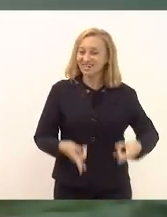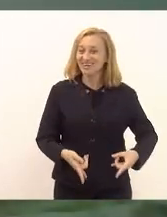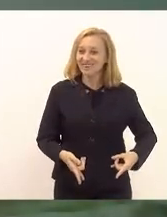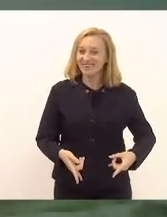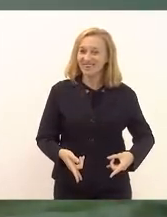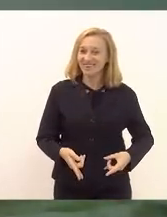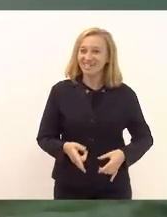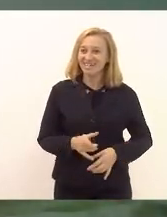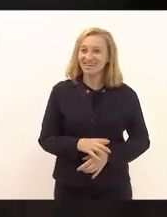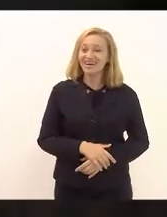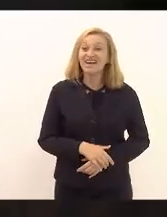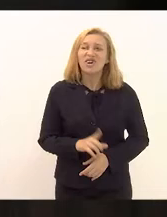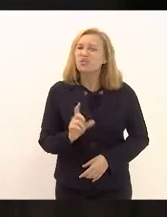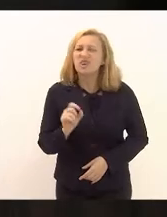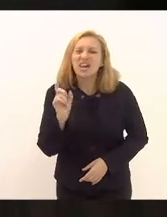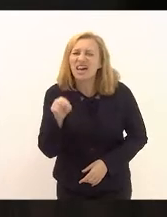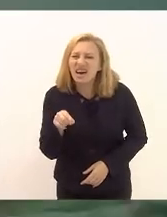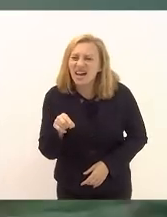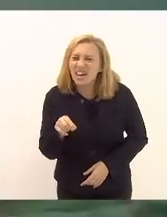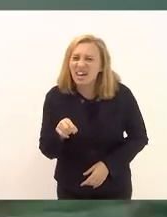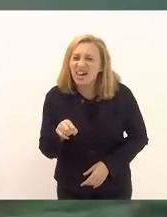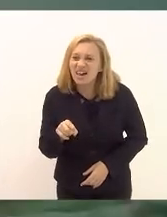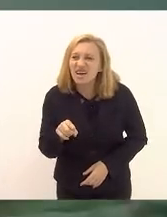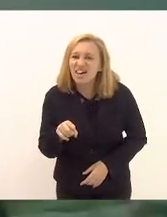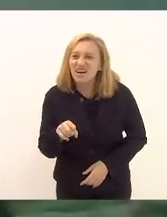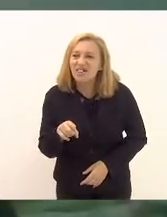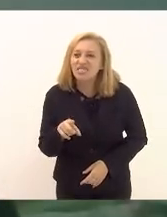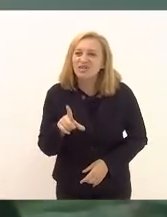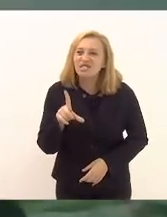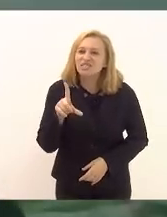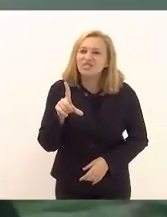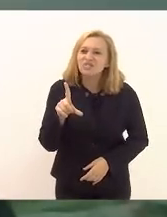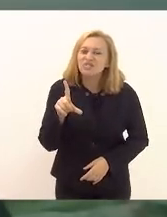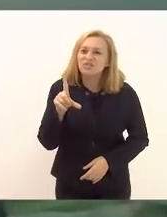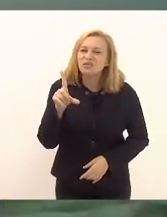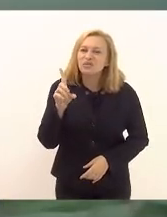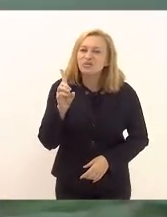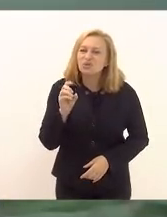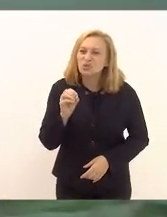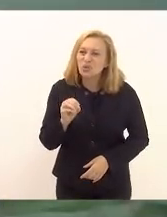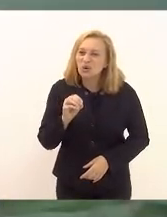dojo. É o quê? É um dojo.